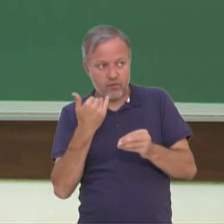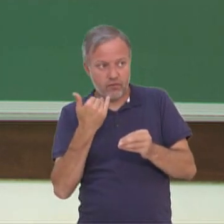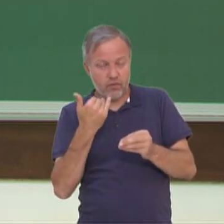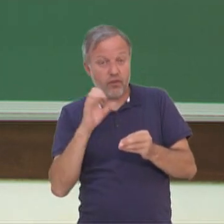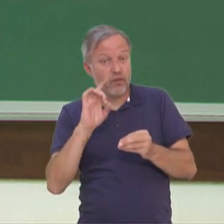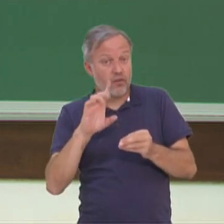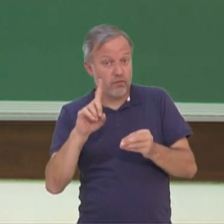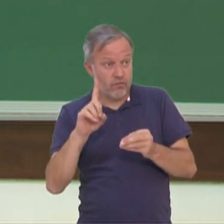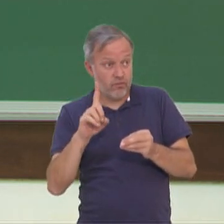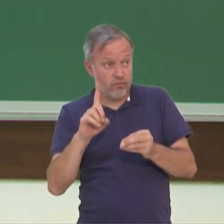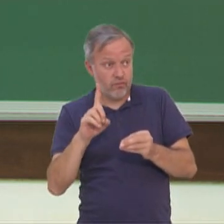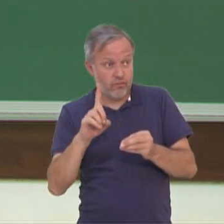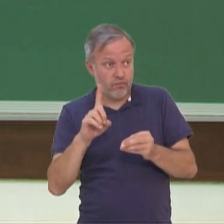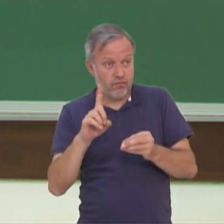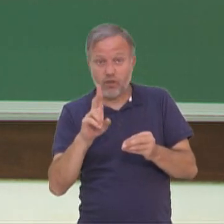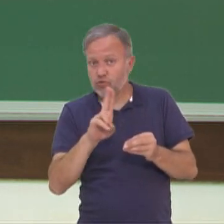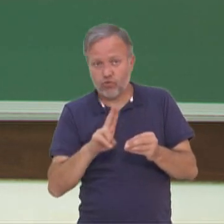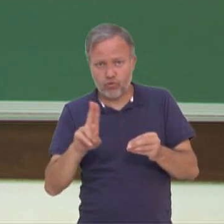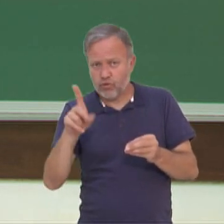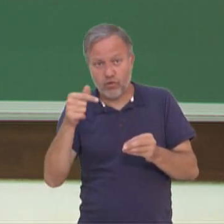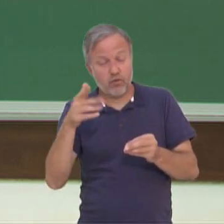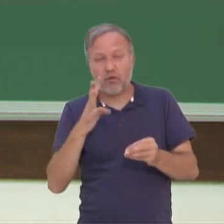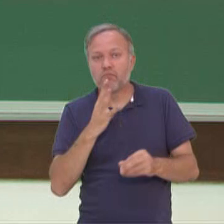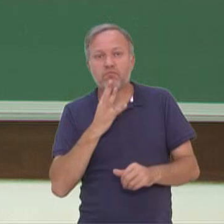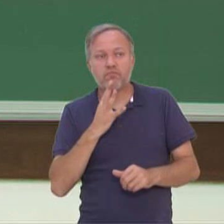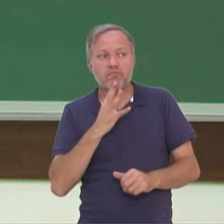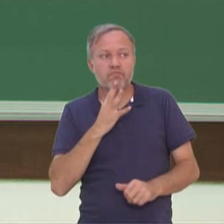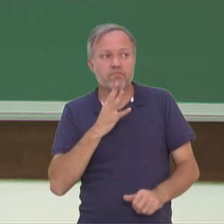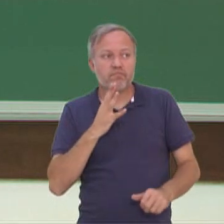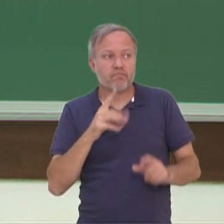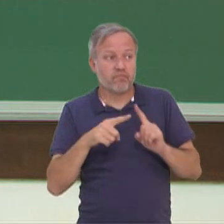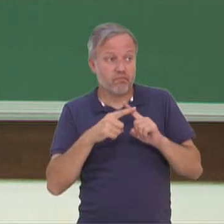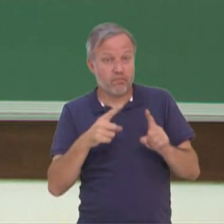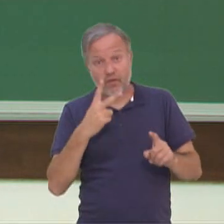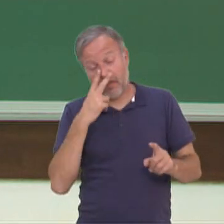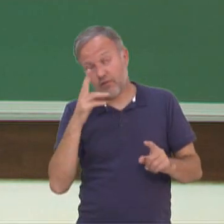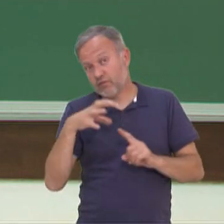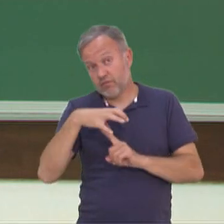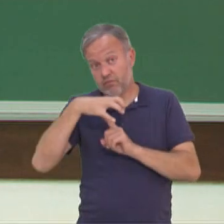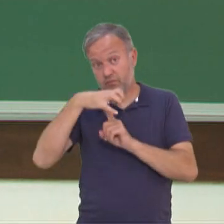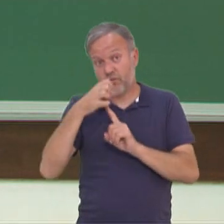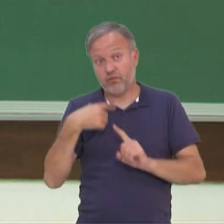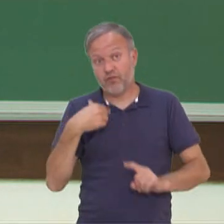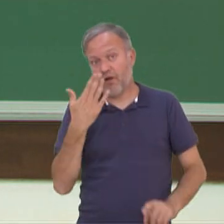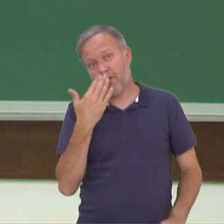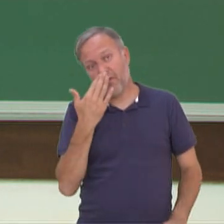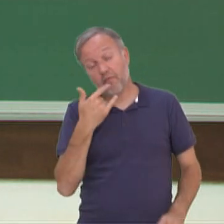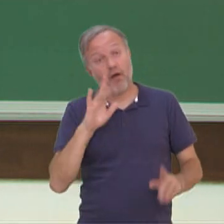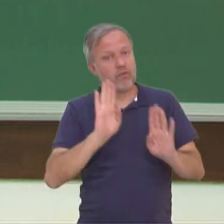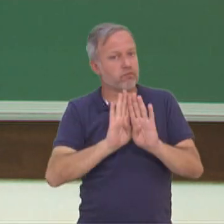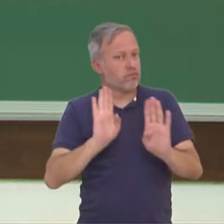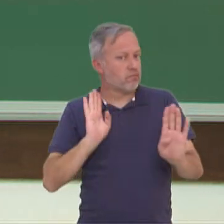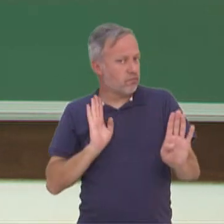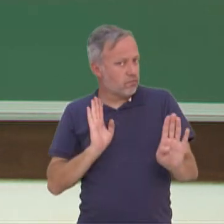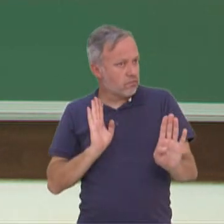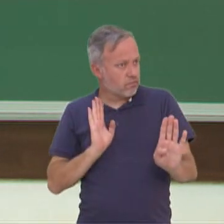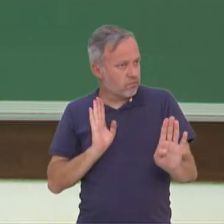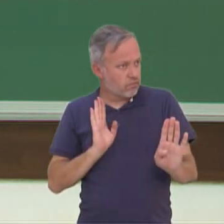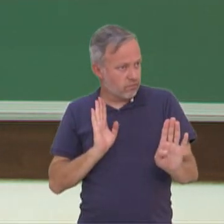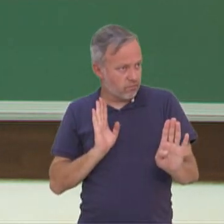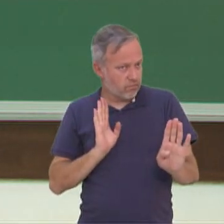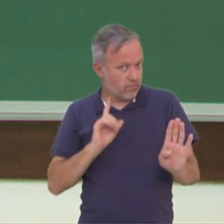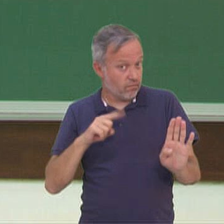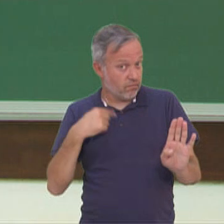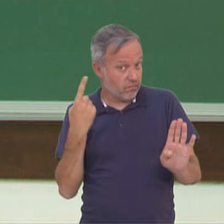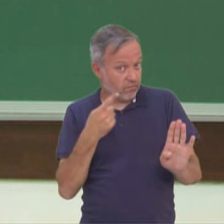Então presta atenção, não vai sair usando o que você não deve só porque você achou um fungo eu vou comer. Tá bom? Pode ser a última coisa que você vai